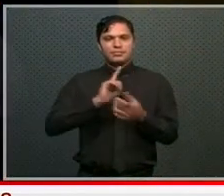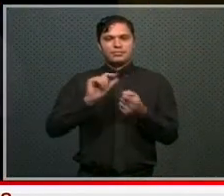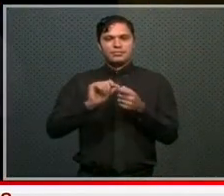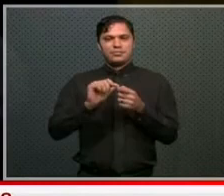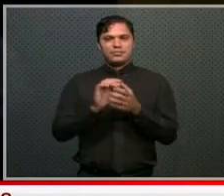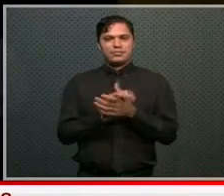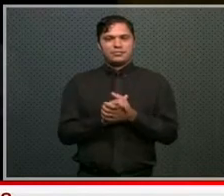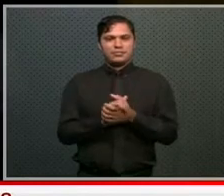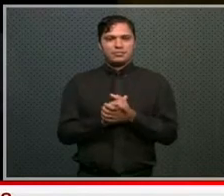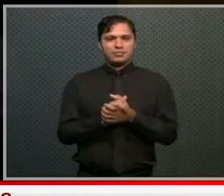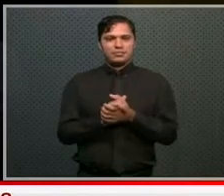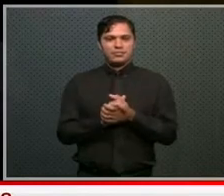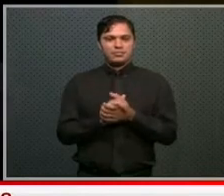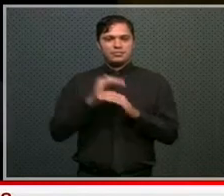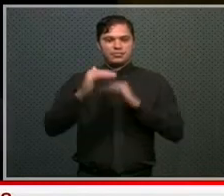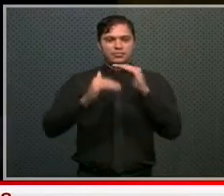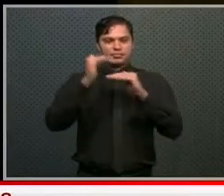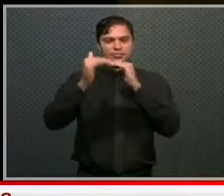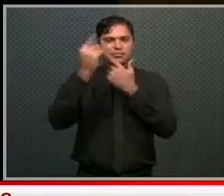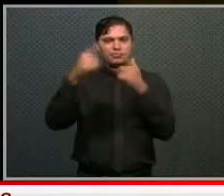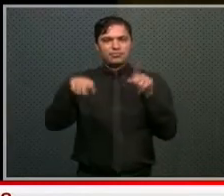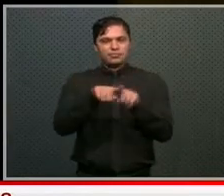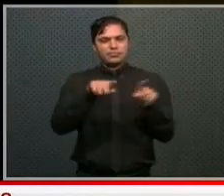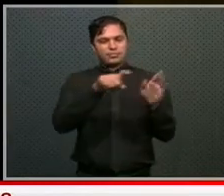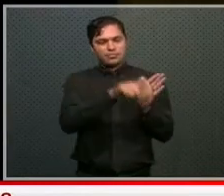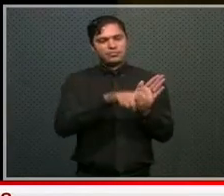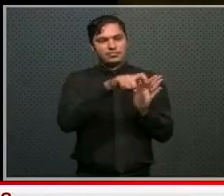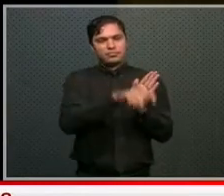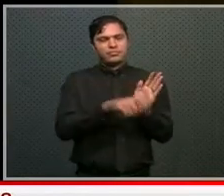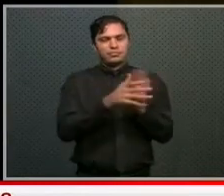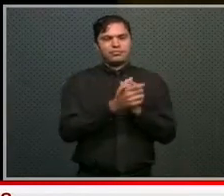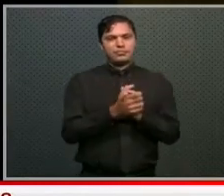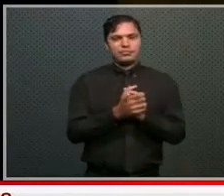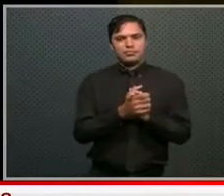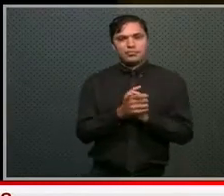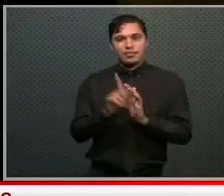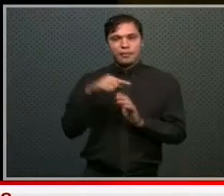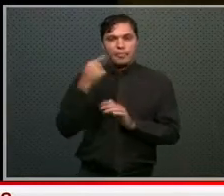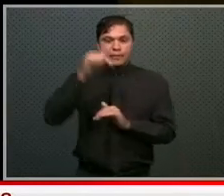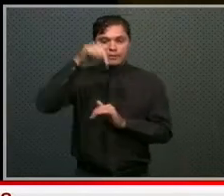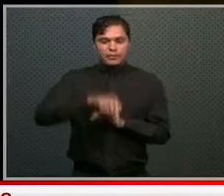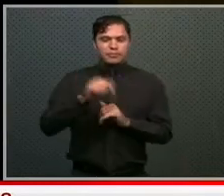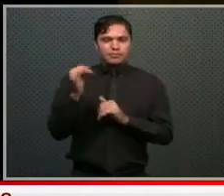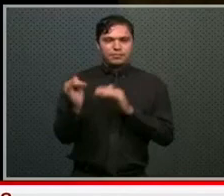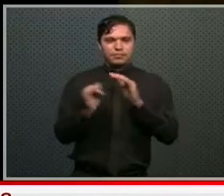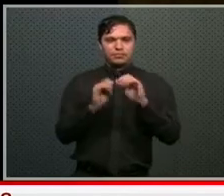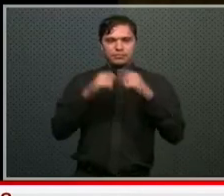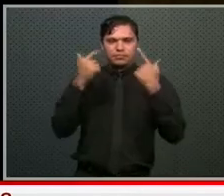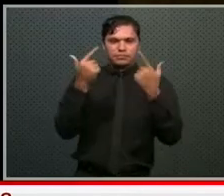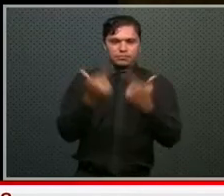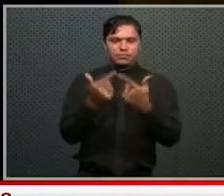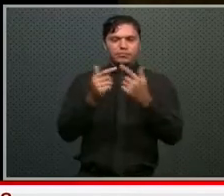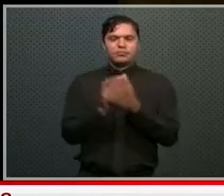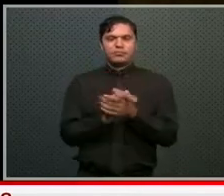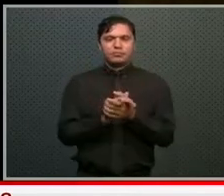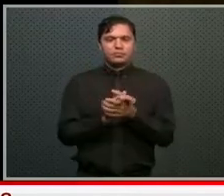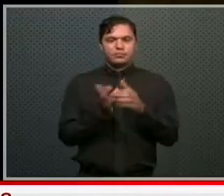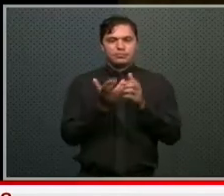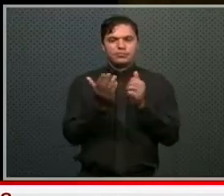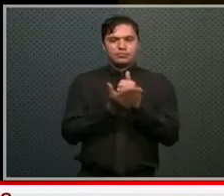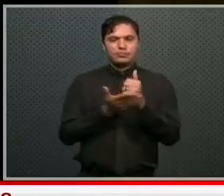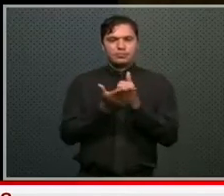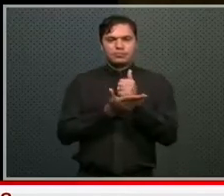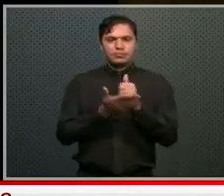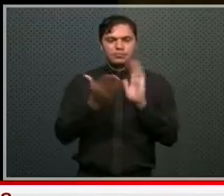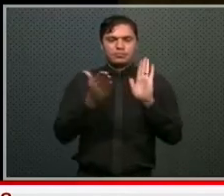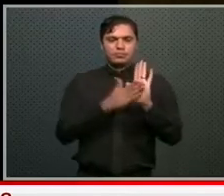e a questão desenvolvimento também agropecuário do qual essa instituição você é a base do Propósito